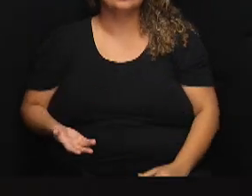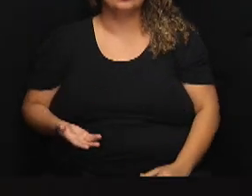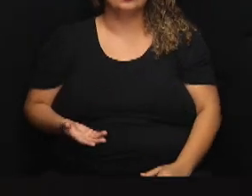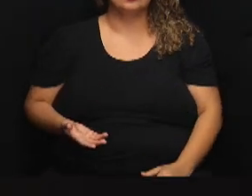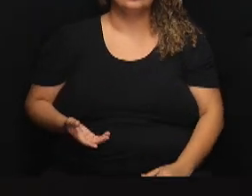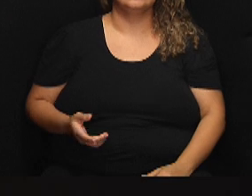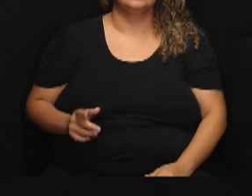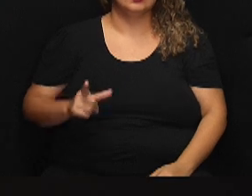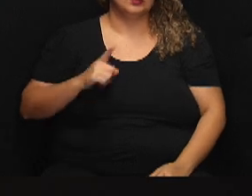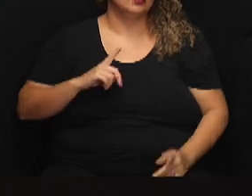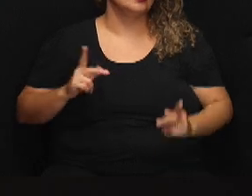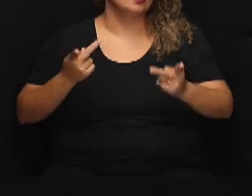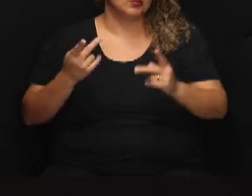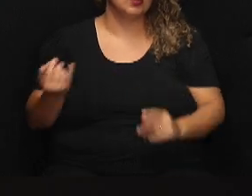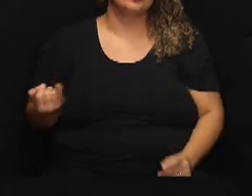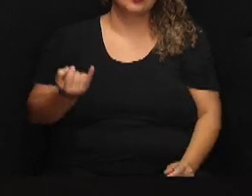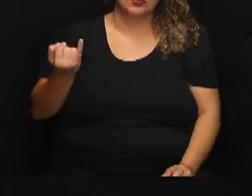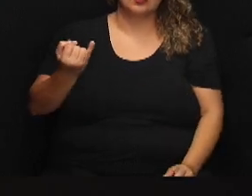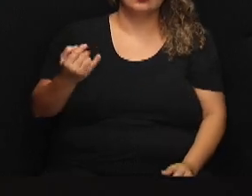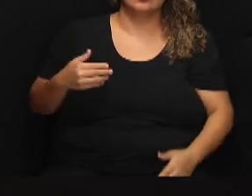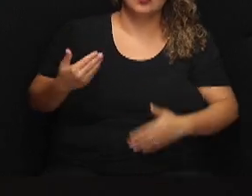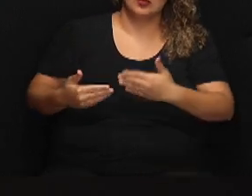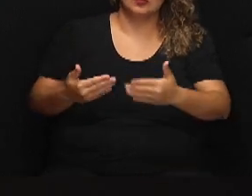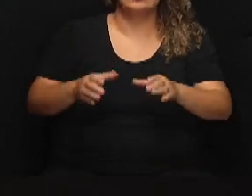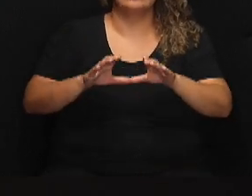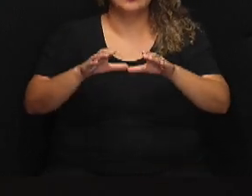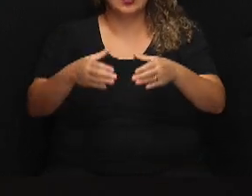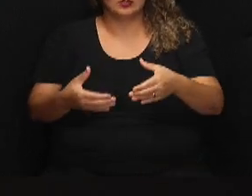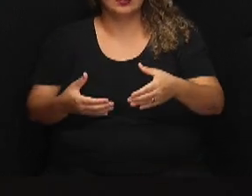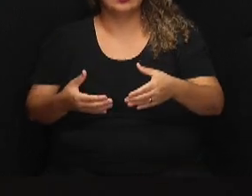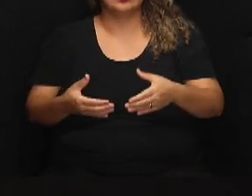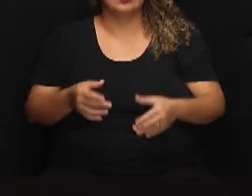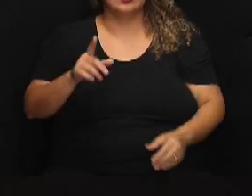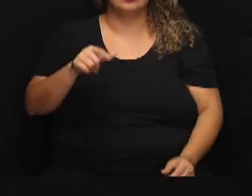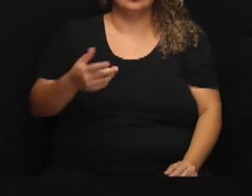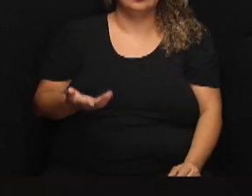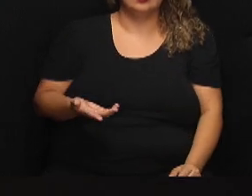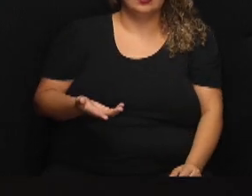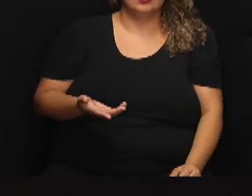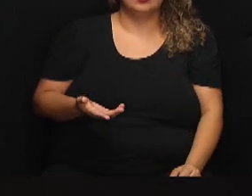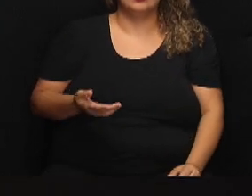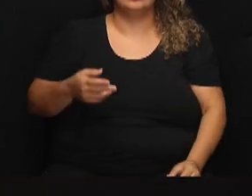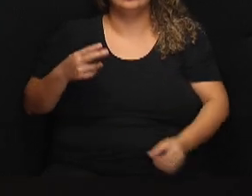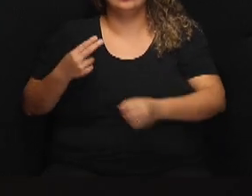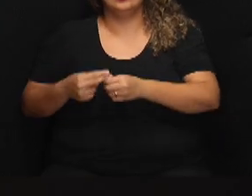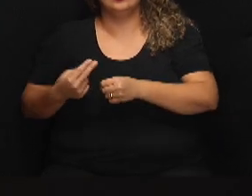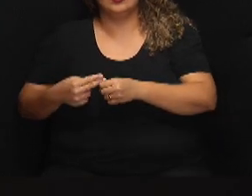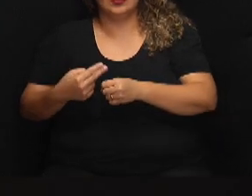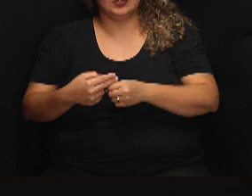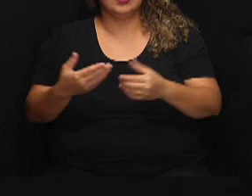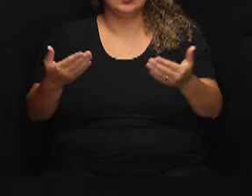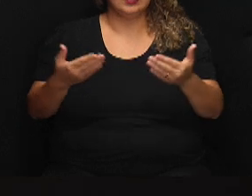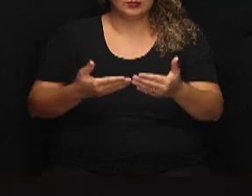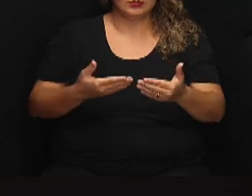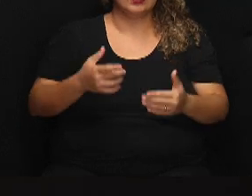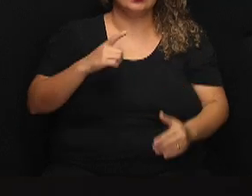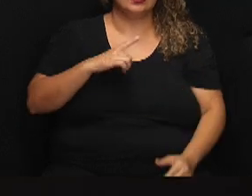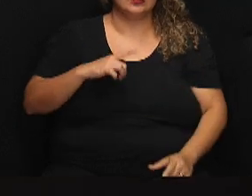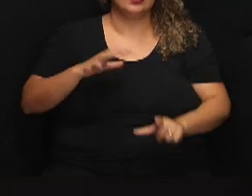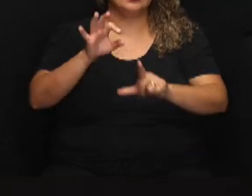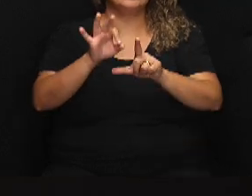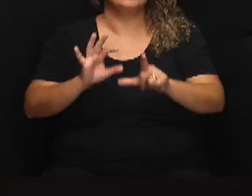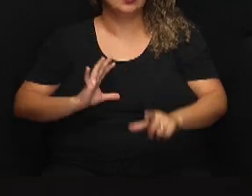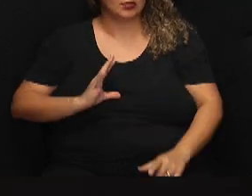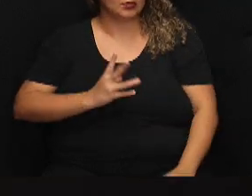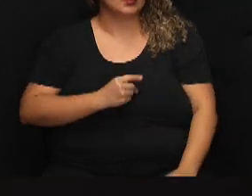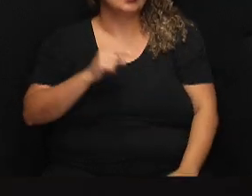vitória importantíssima, né, que passa inclusive pela comunidade, que é a Unicamp, que agora vai ter cotas trans. Então